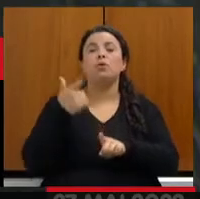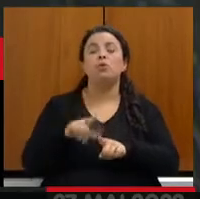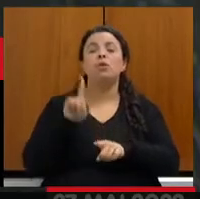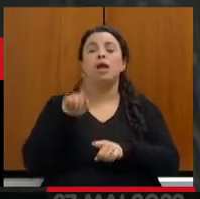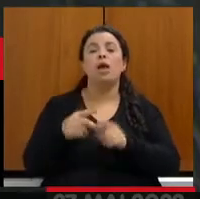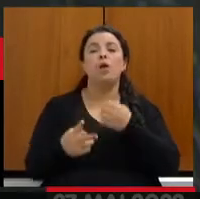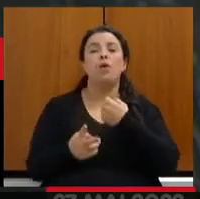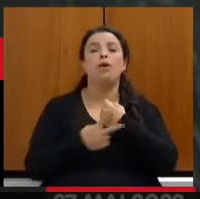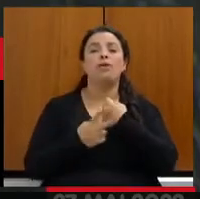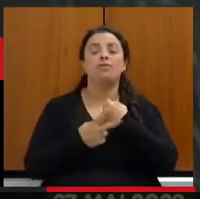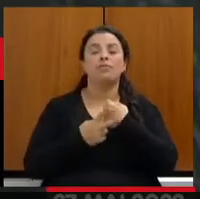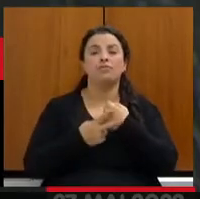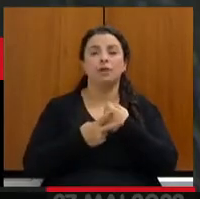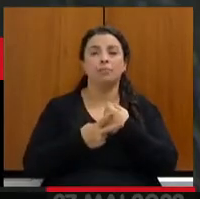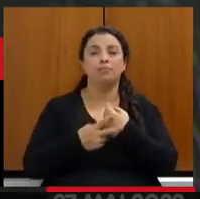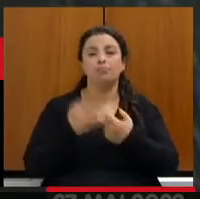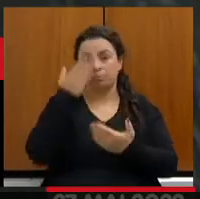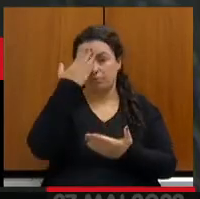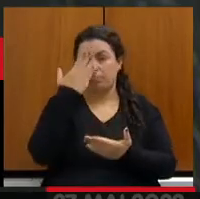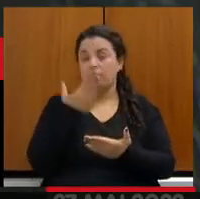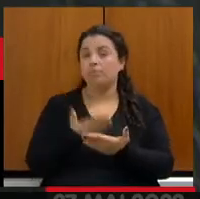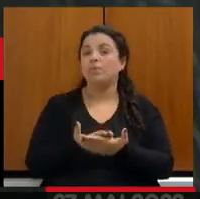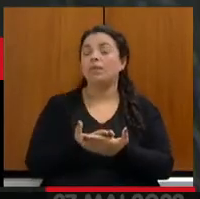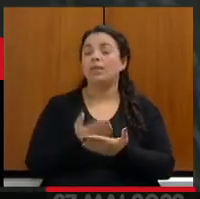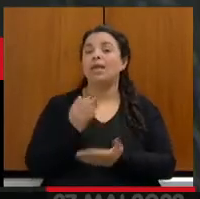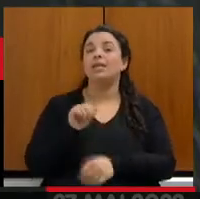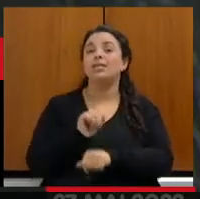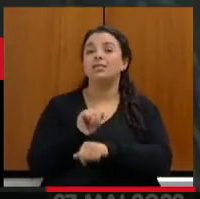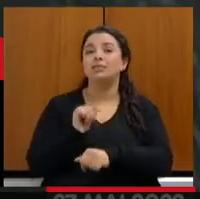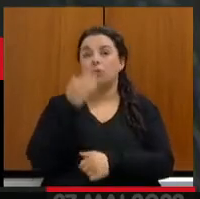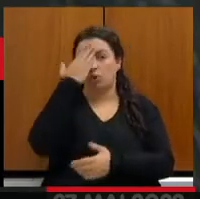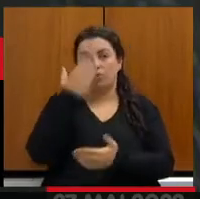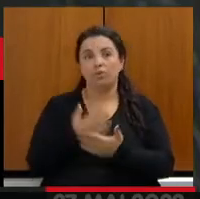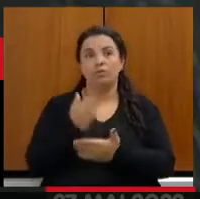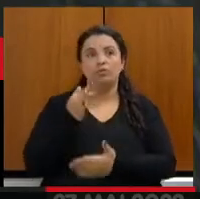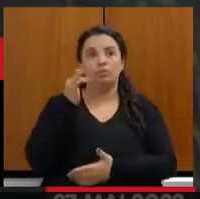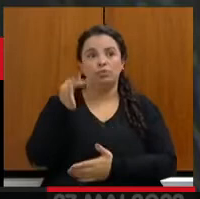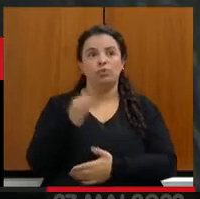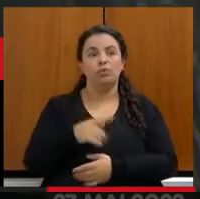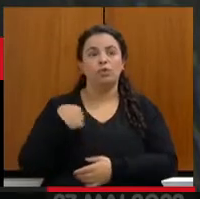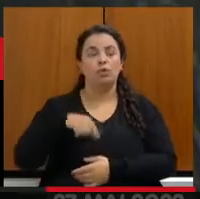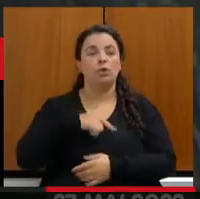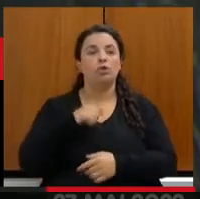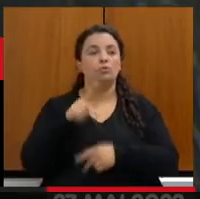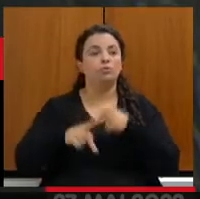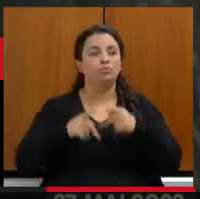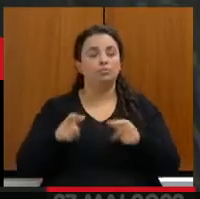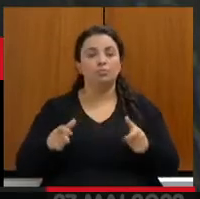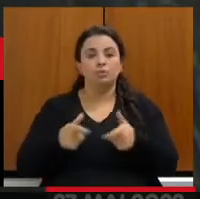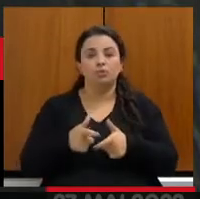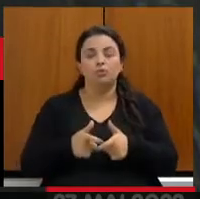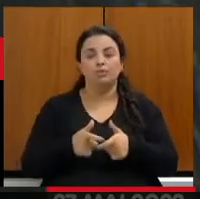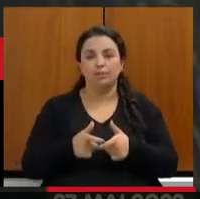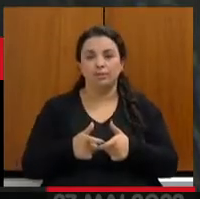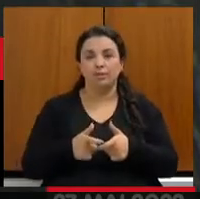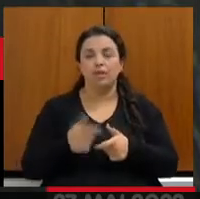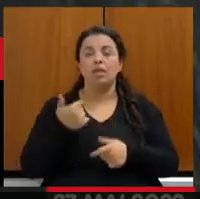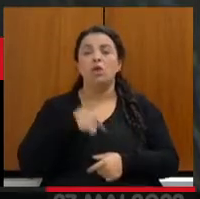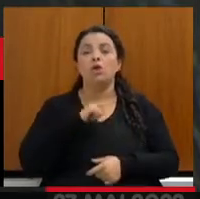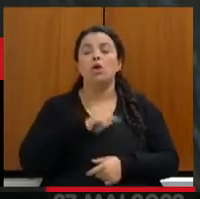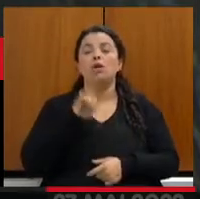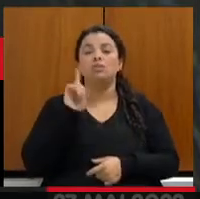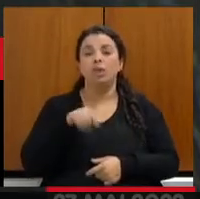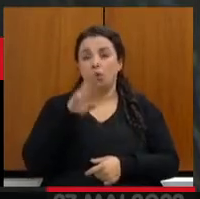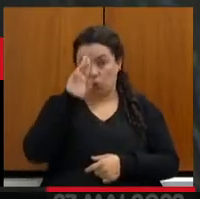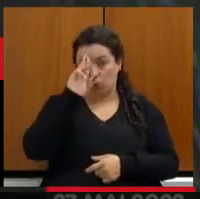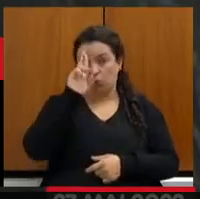gente nós mulheres somos a maioria e somos a mãe da outra bom então é nós que somos